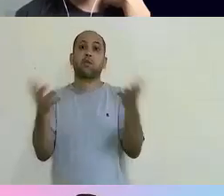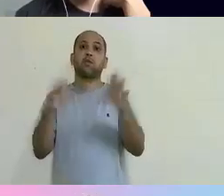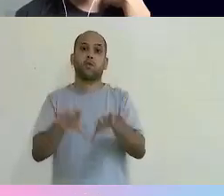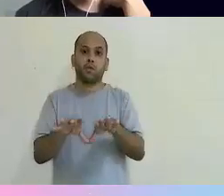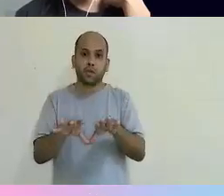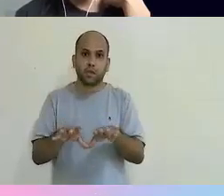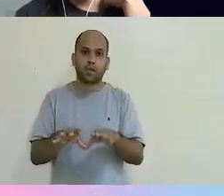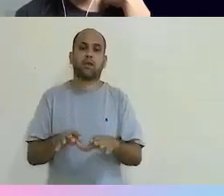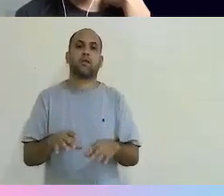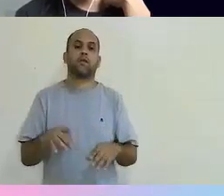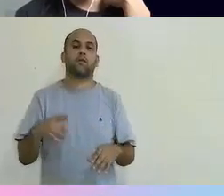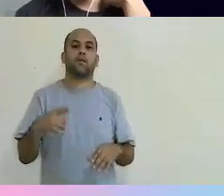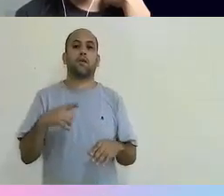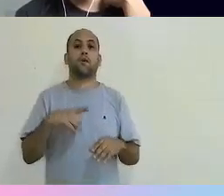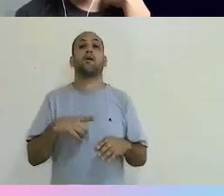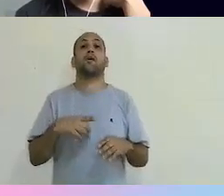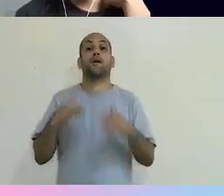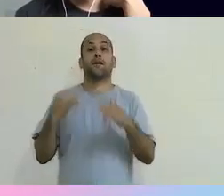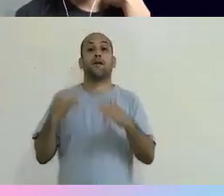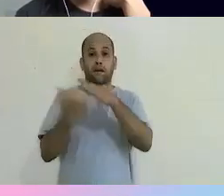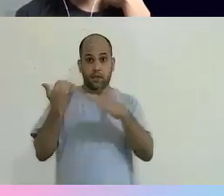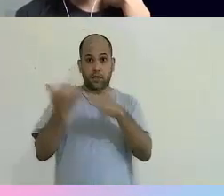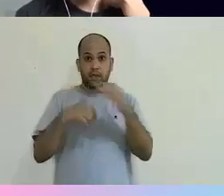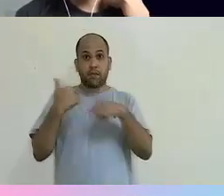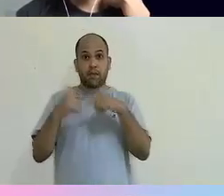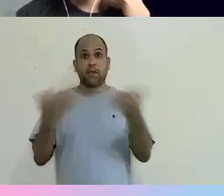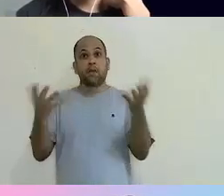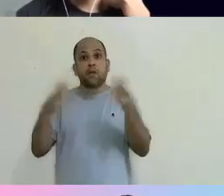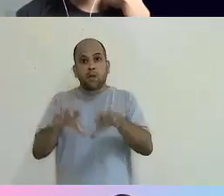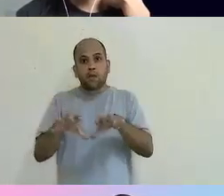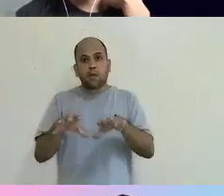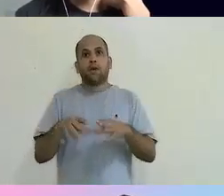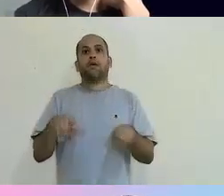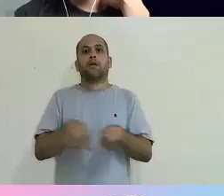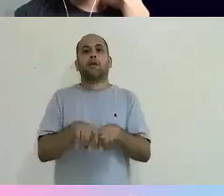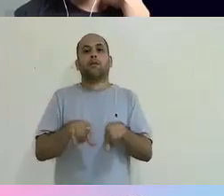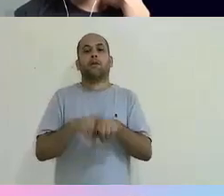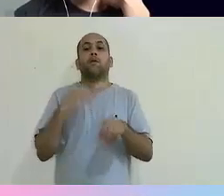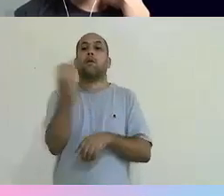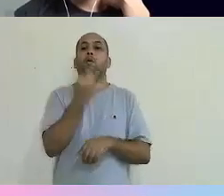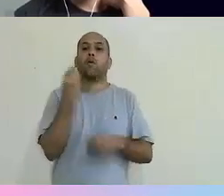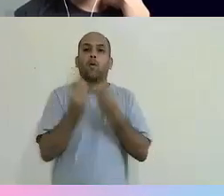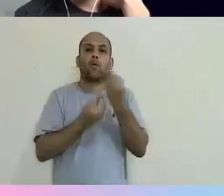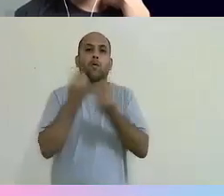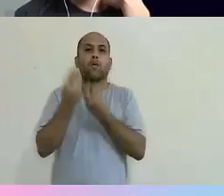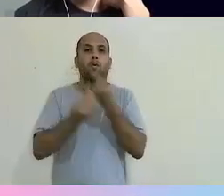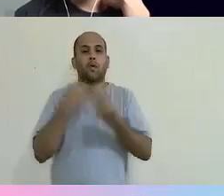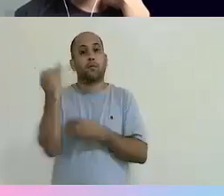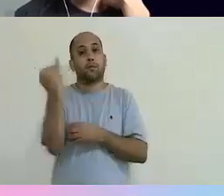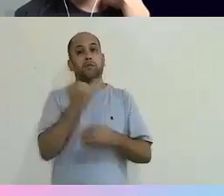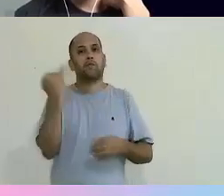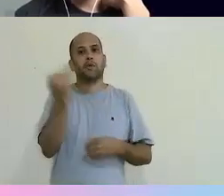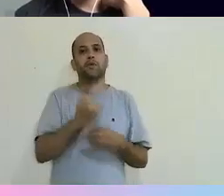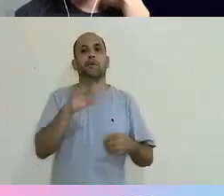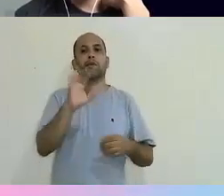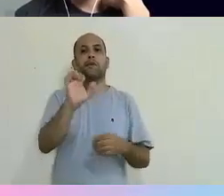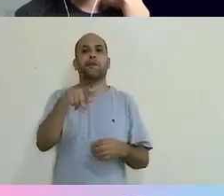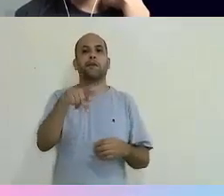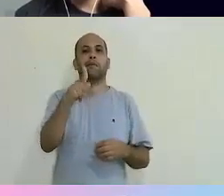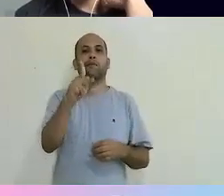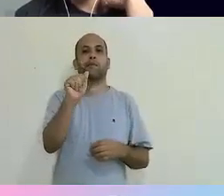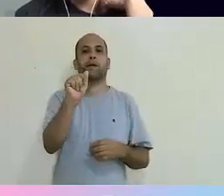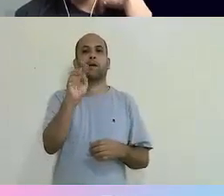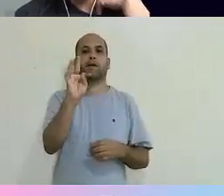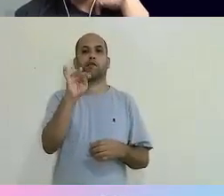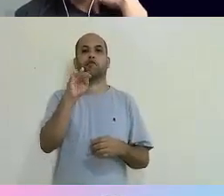diversidade, a ter inclusão dentro das empresas. O quão é importante você ter empatia, né, porque